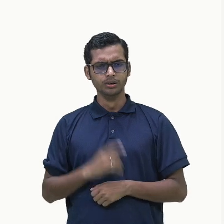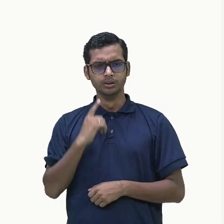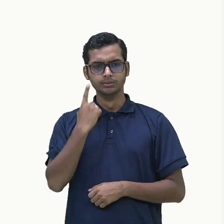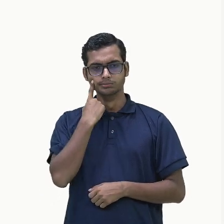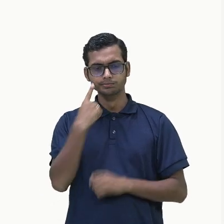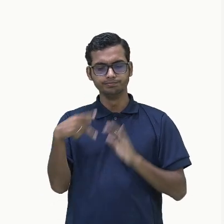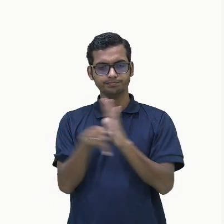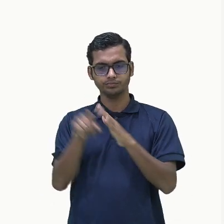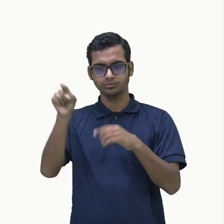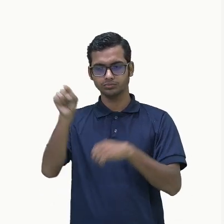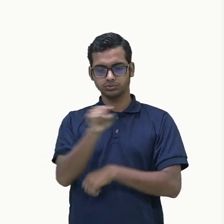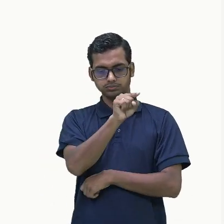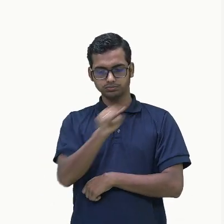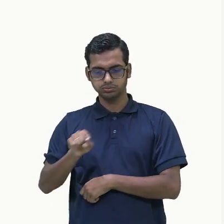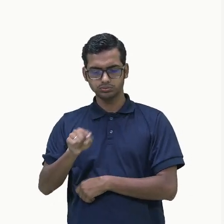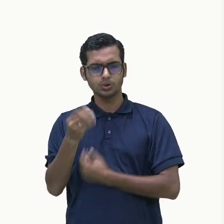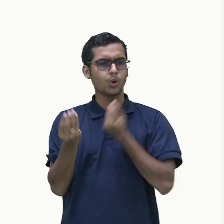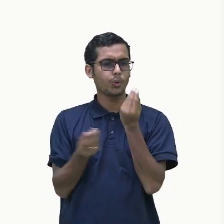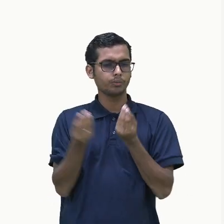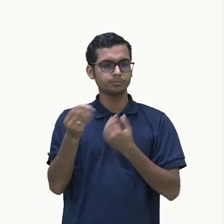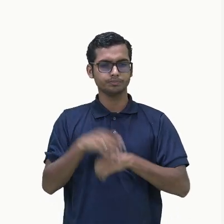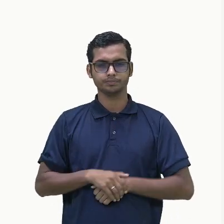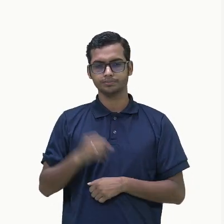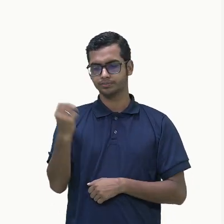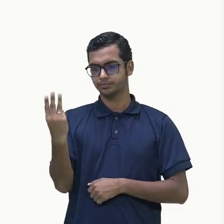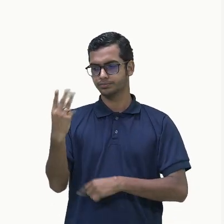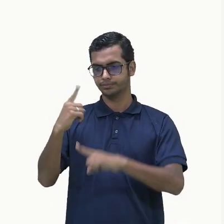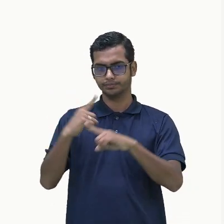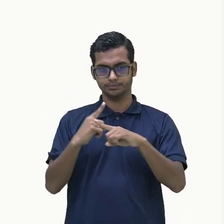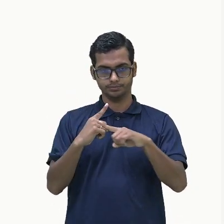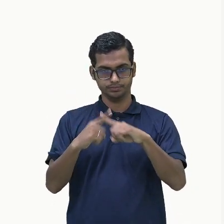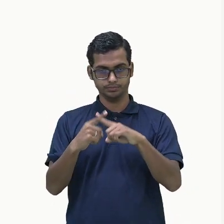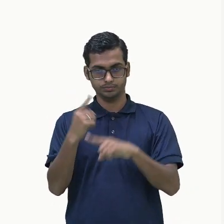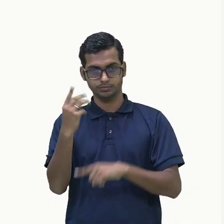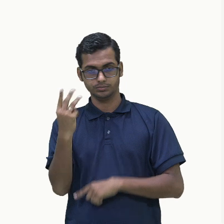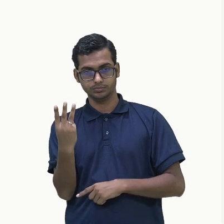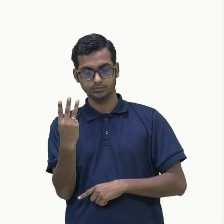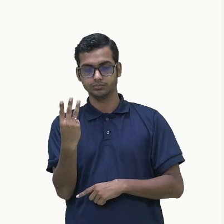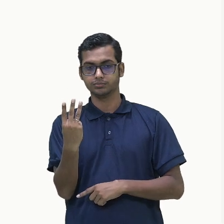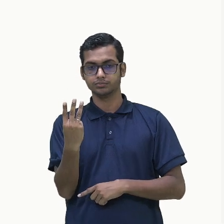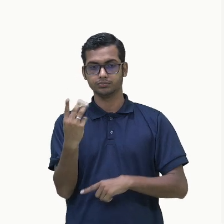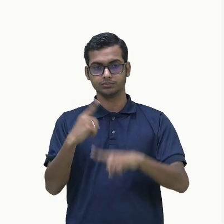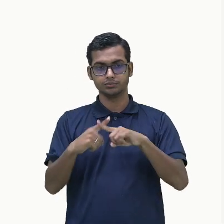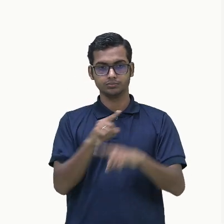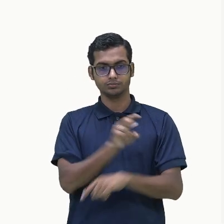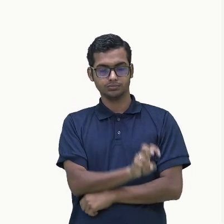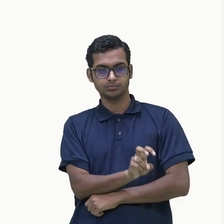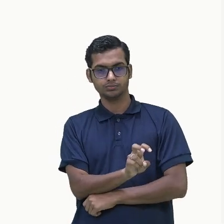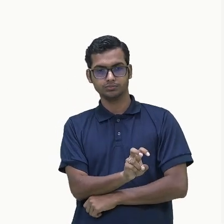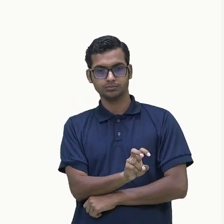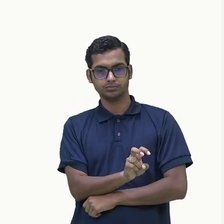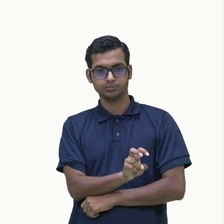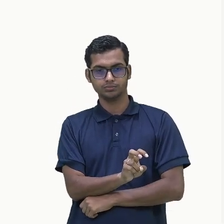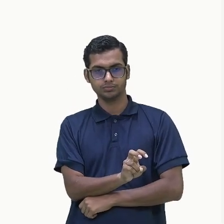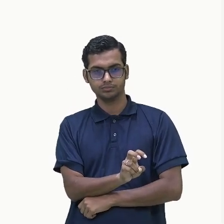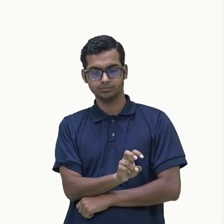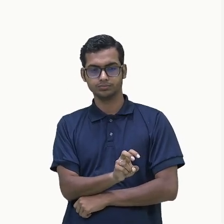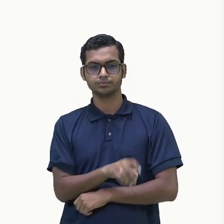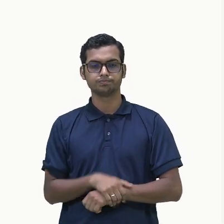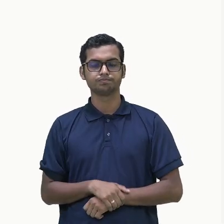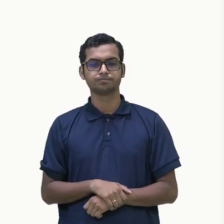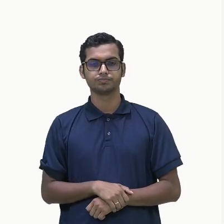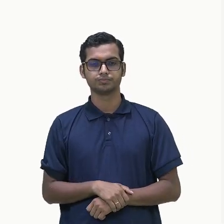cruzado. Vai ficar 3 vezes 5. A operação é subtração,